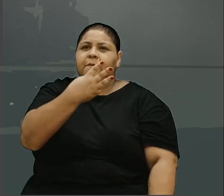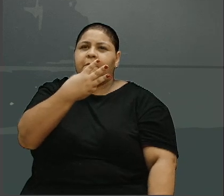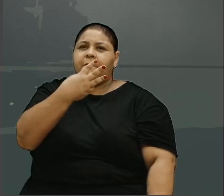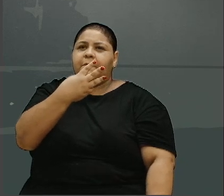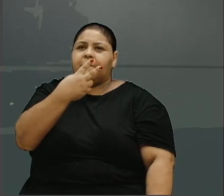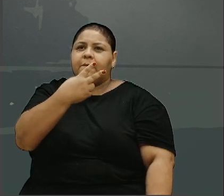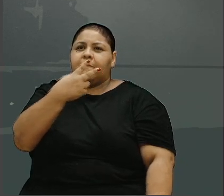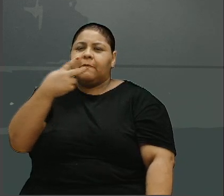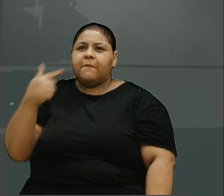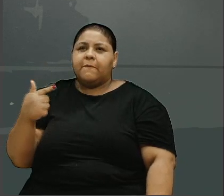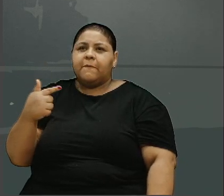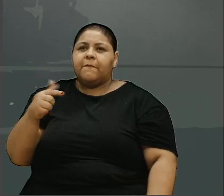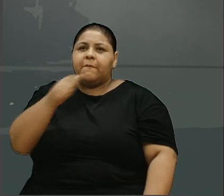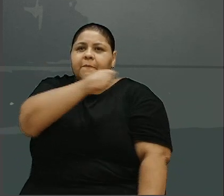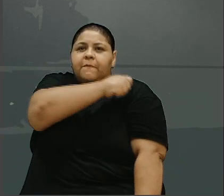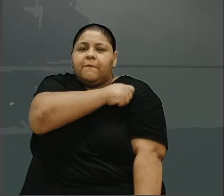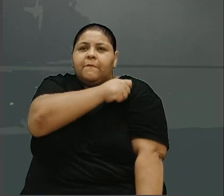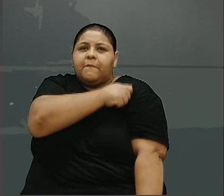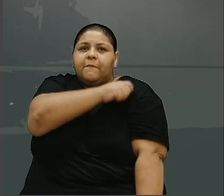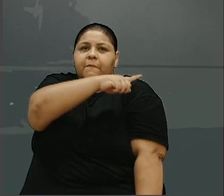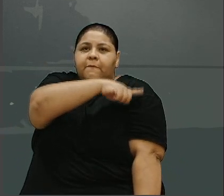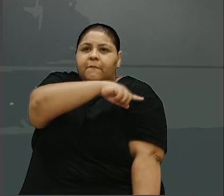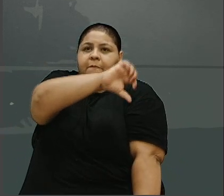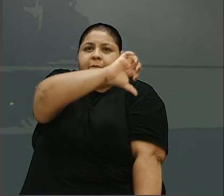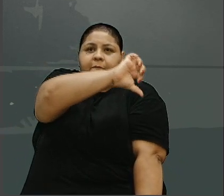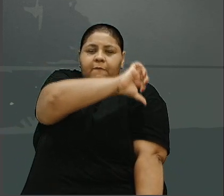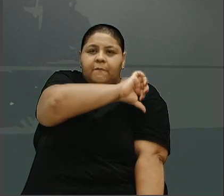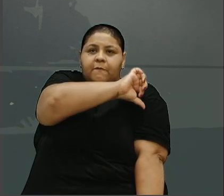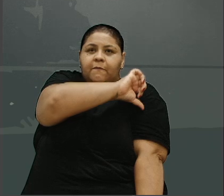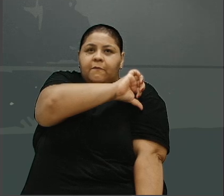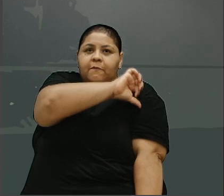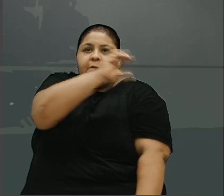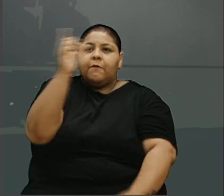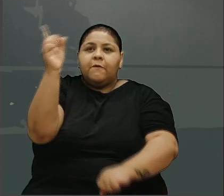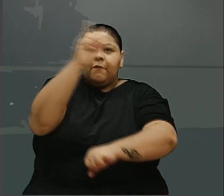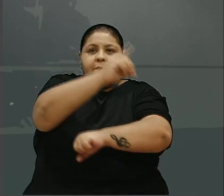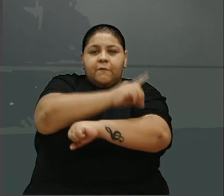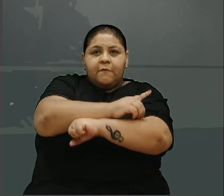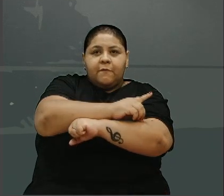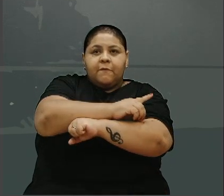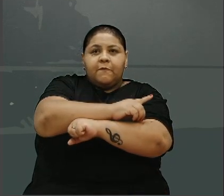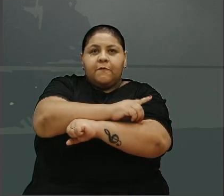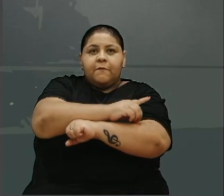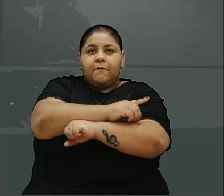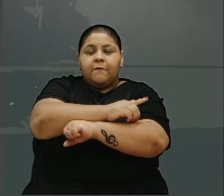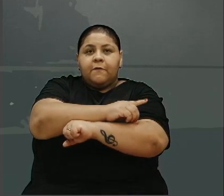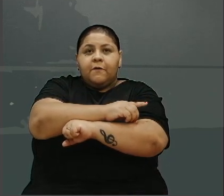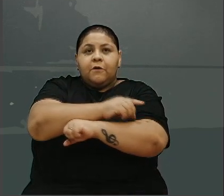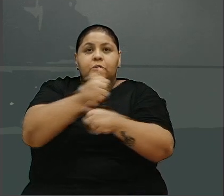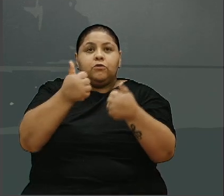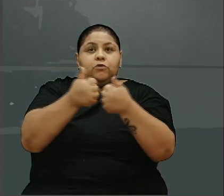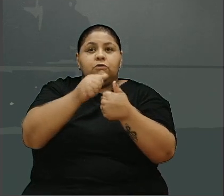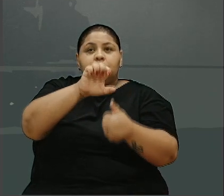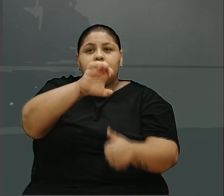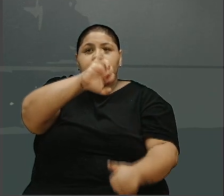32.437 estudantes do ensino fundamental, diurno e mais EJA.